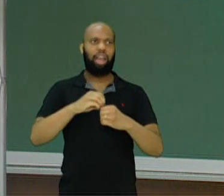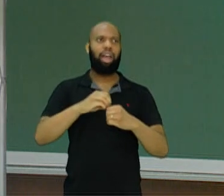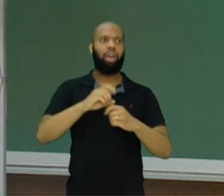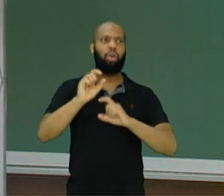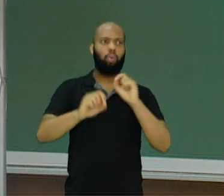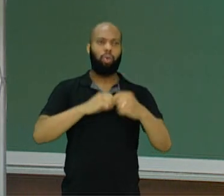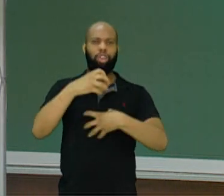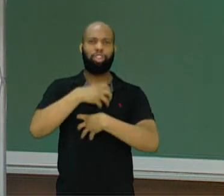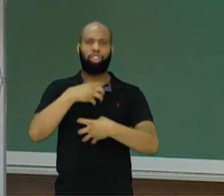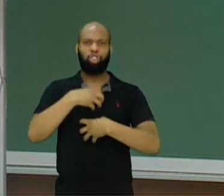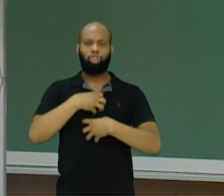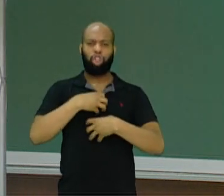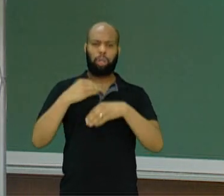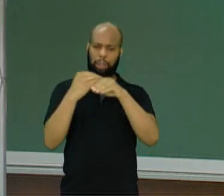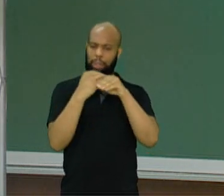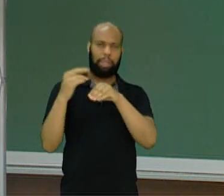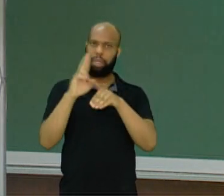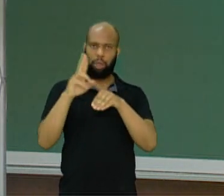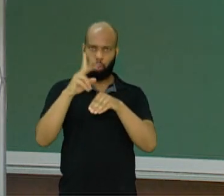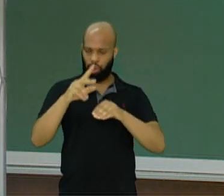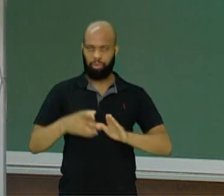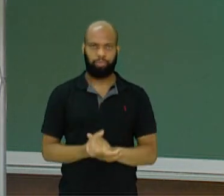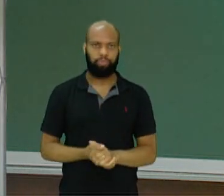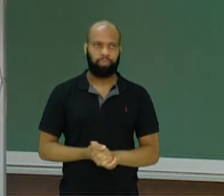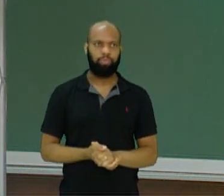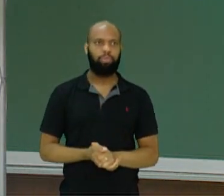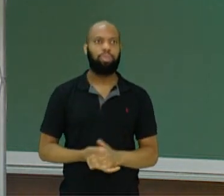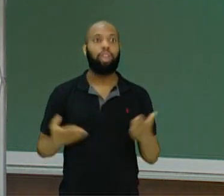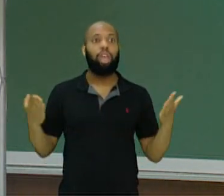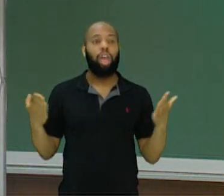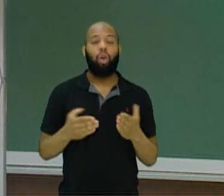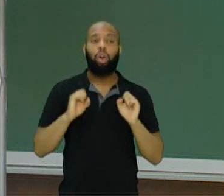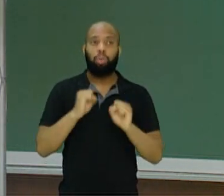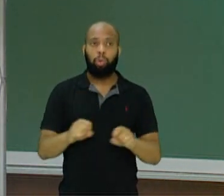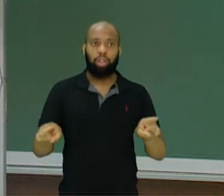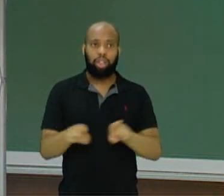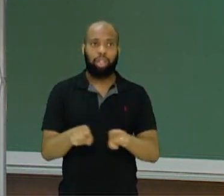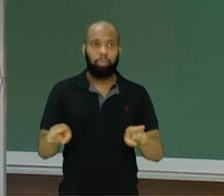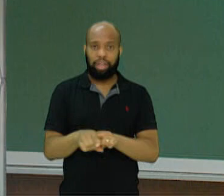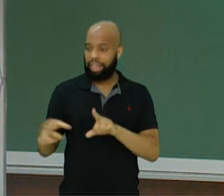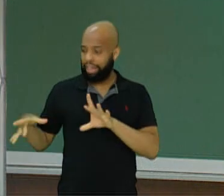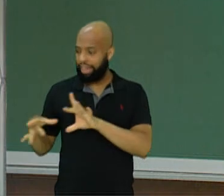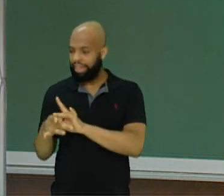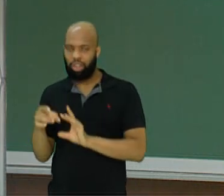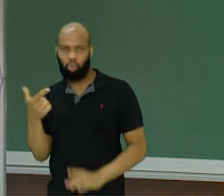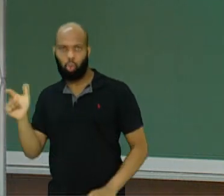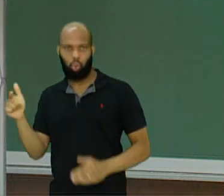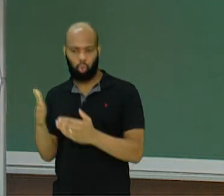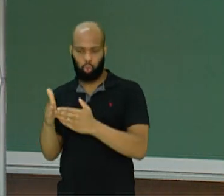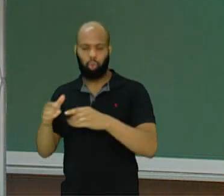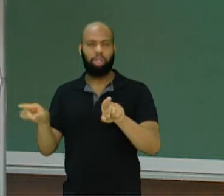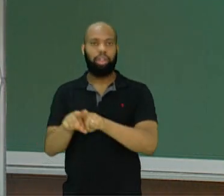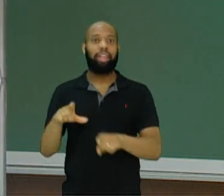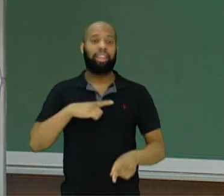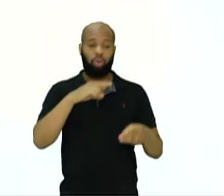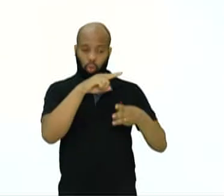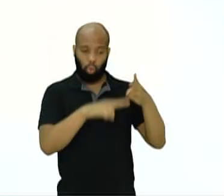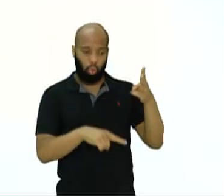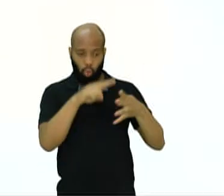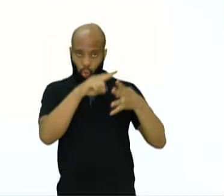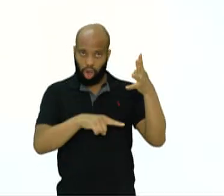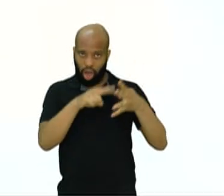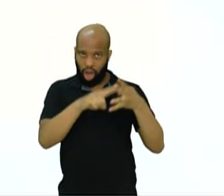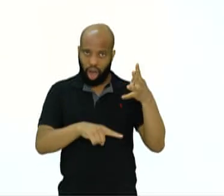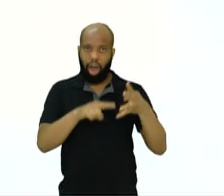moléculas opticamente ativas. Nós temos aqui, ele poderia ligar nesse carbono também. Então eu teria 4 opções. Em